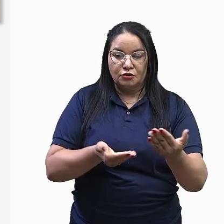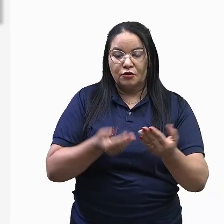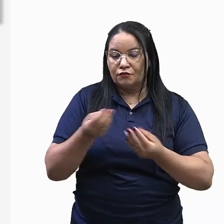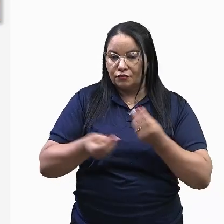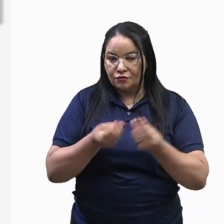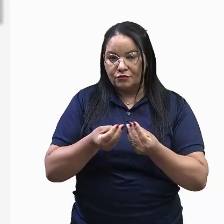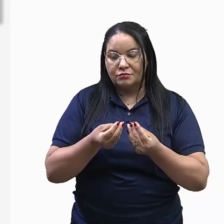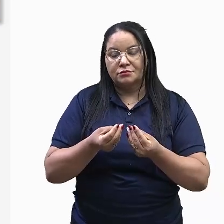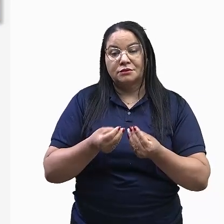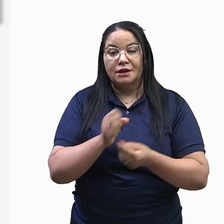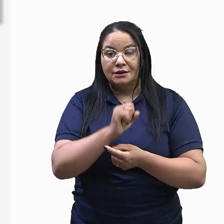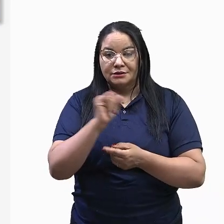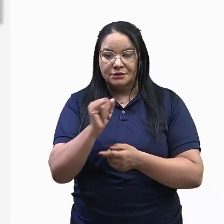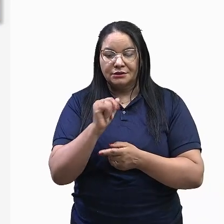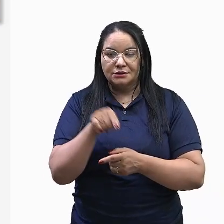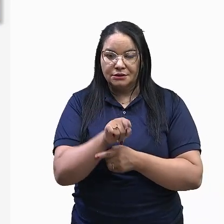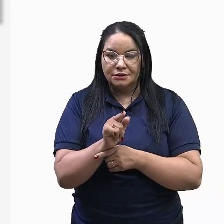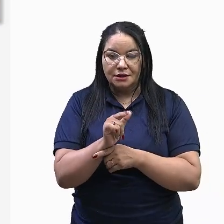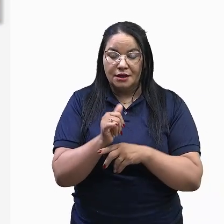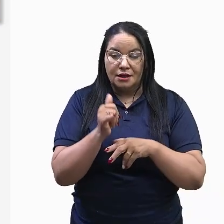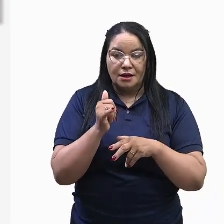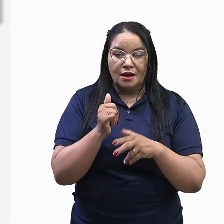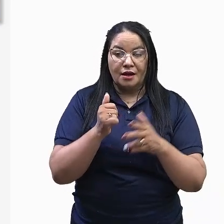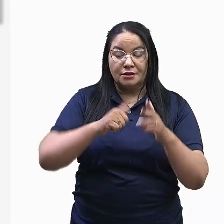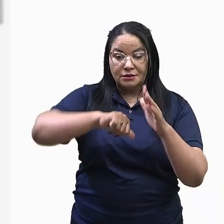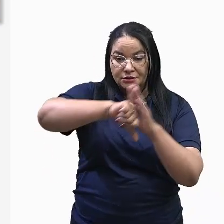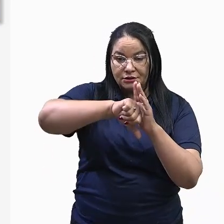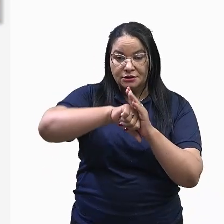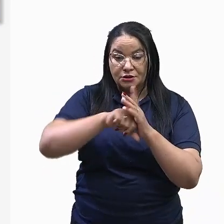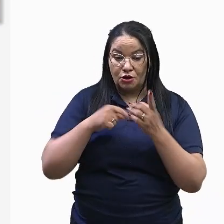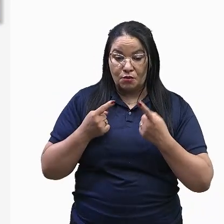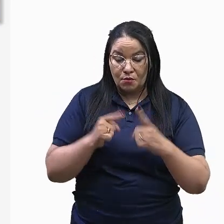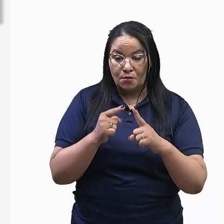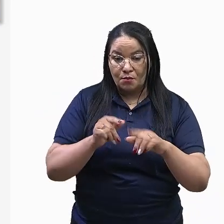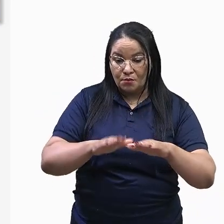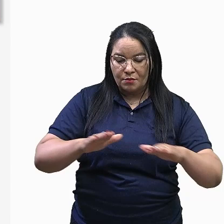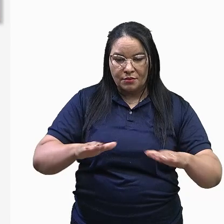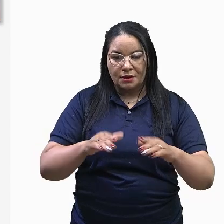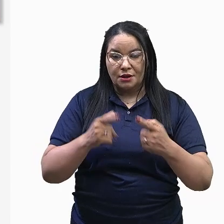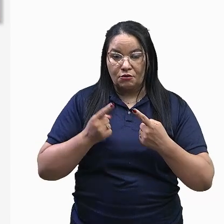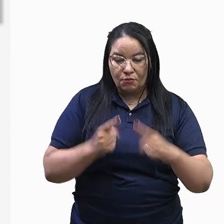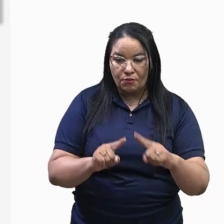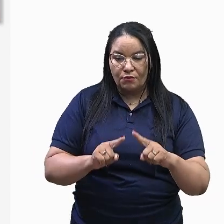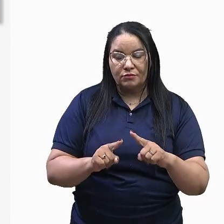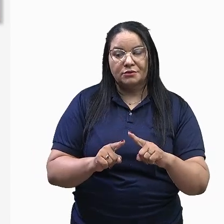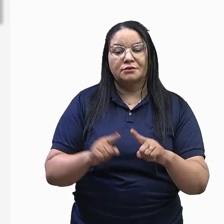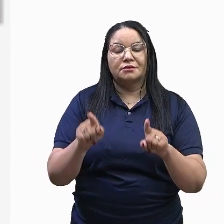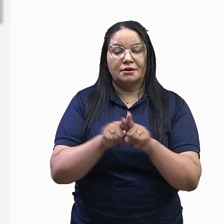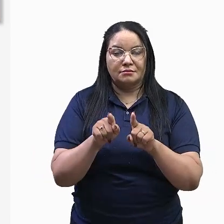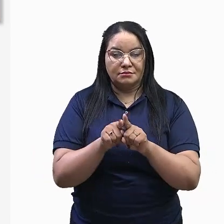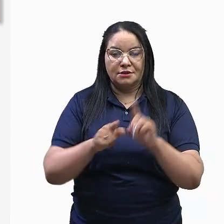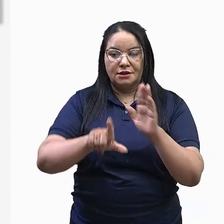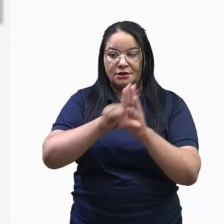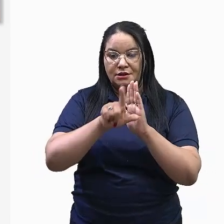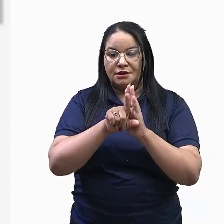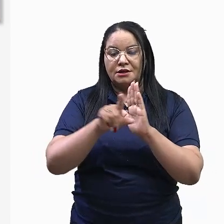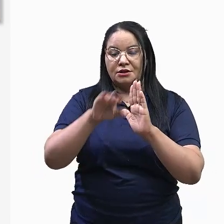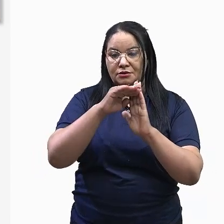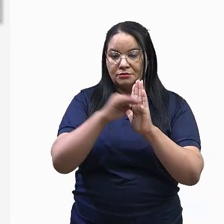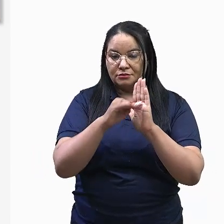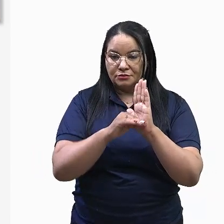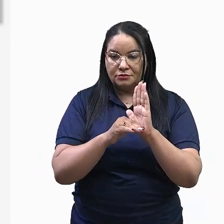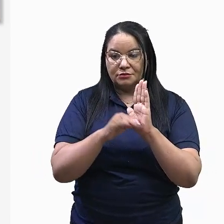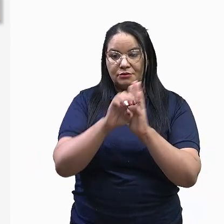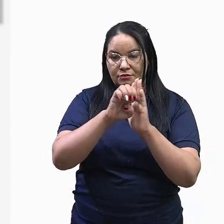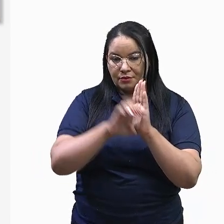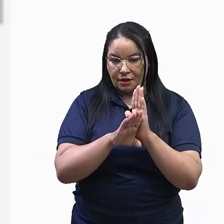se cometeu algum crime contra as crianças e os adolescentes, está nesse estatuto. Temos